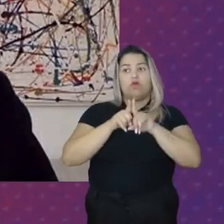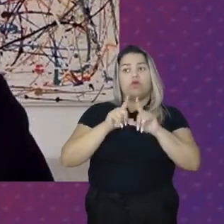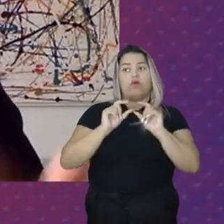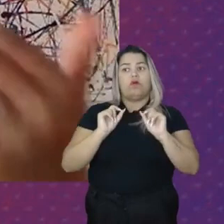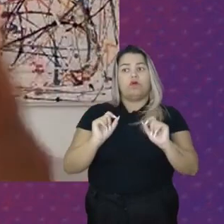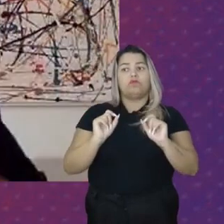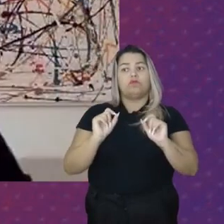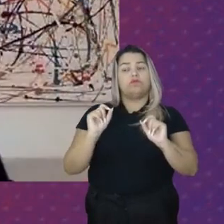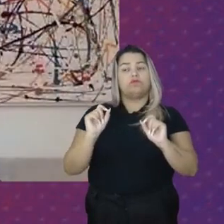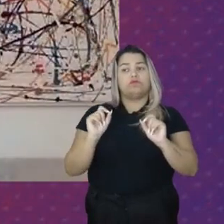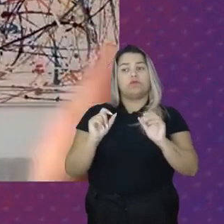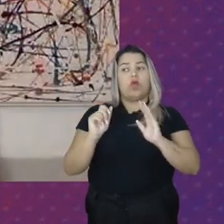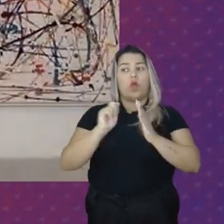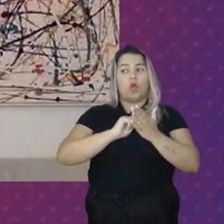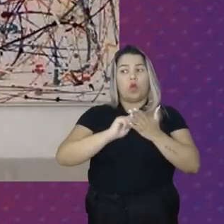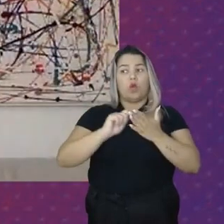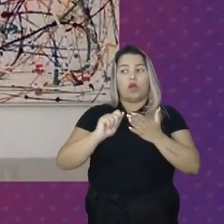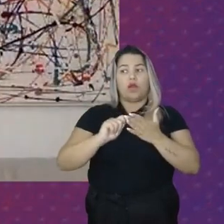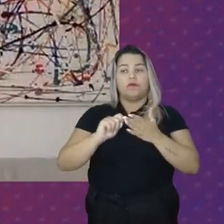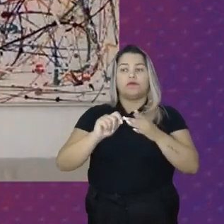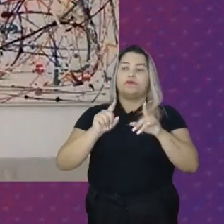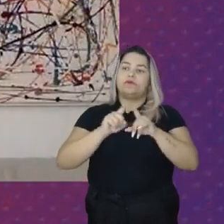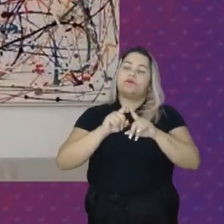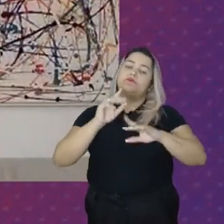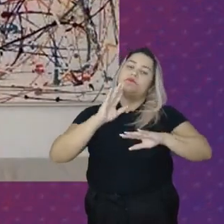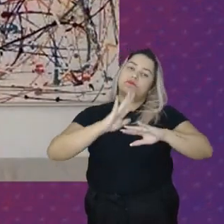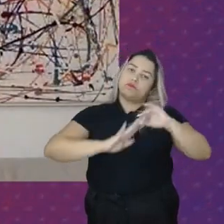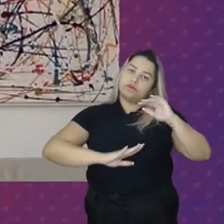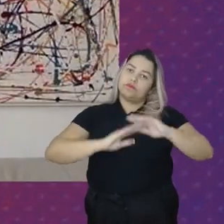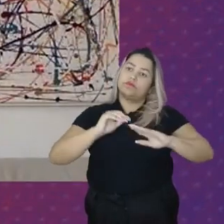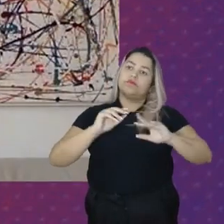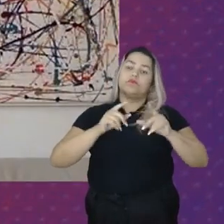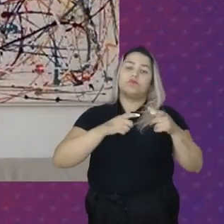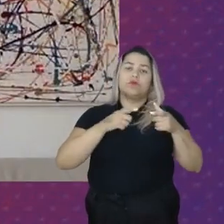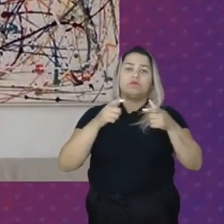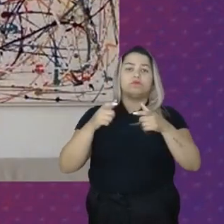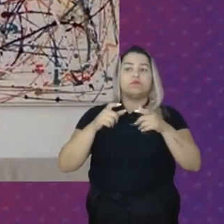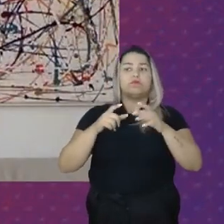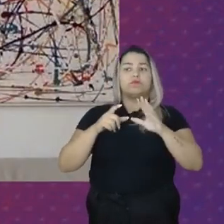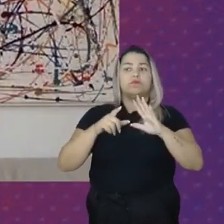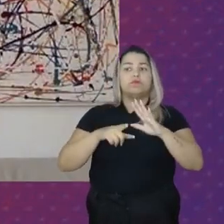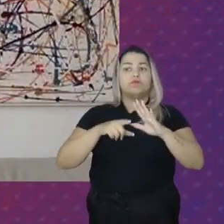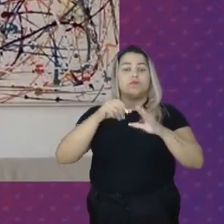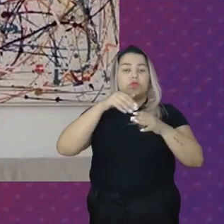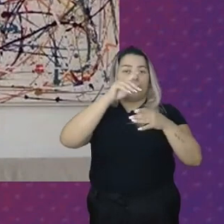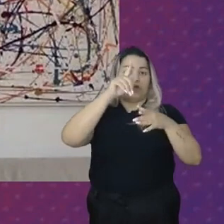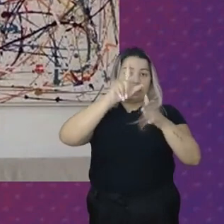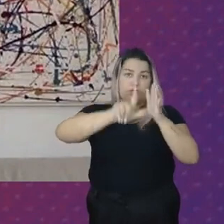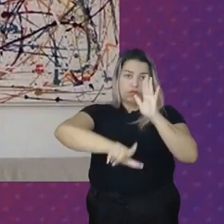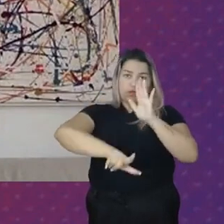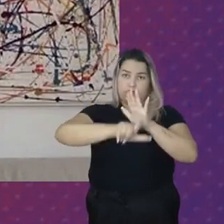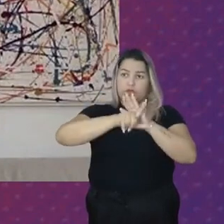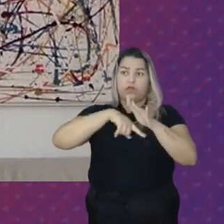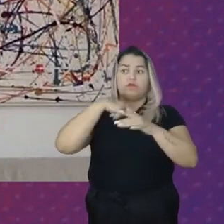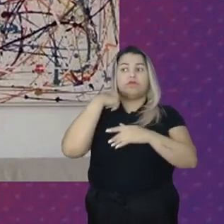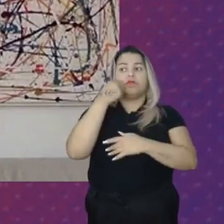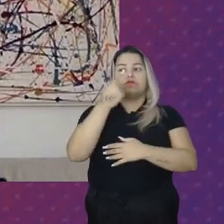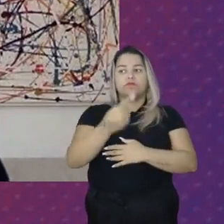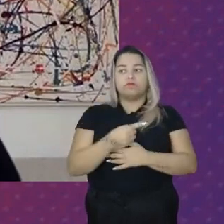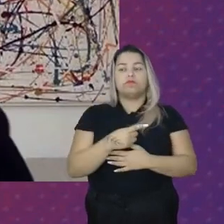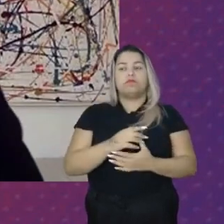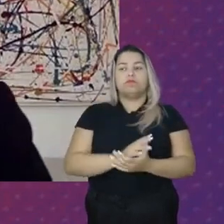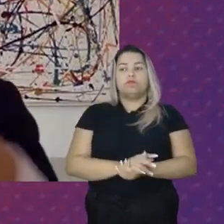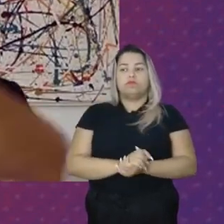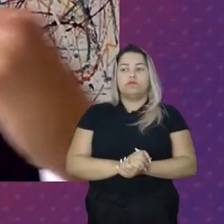condicionados ao preenchimento de condições que seriam definidas em lei posterior a